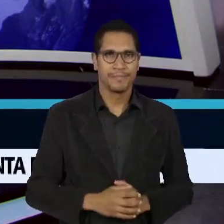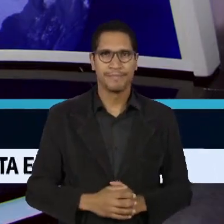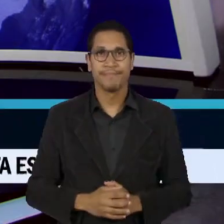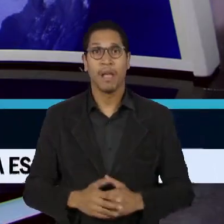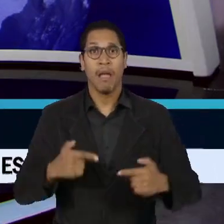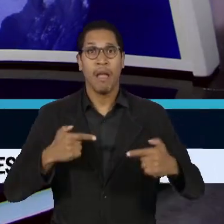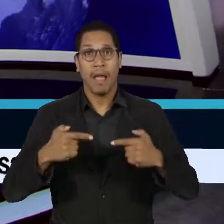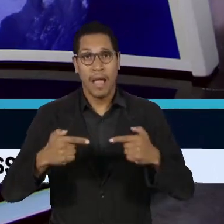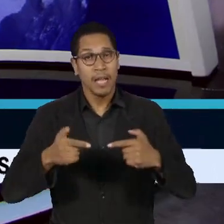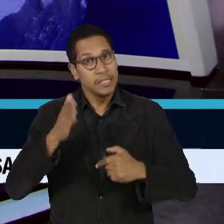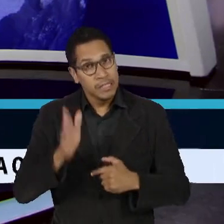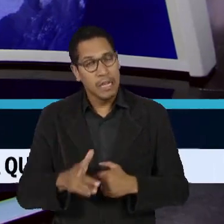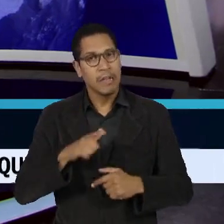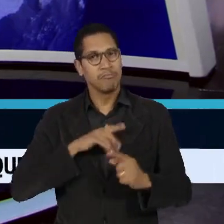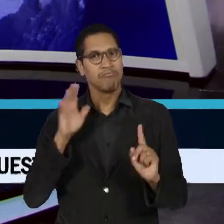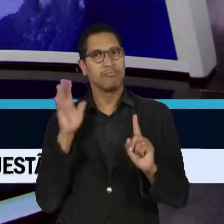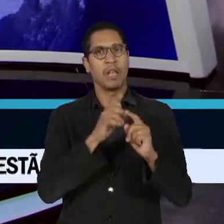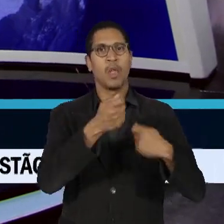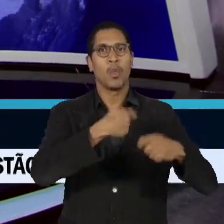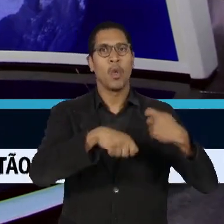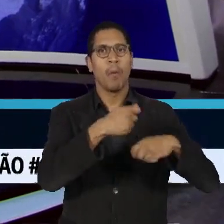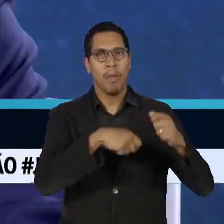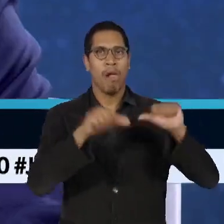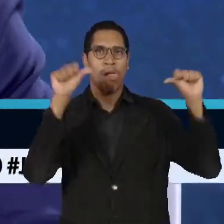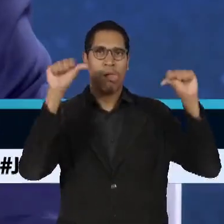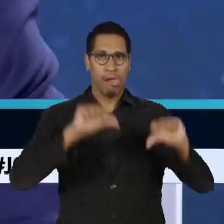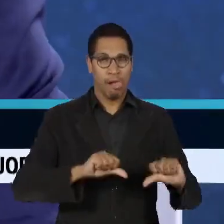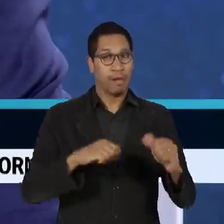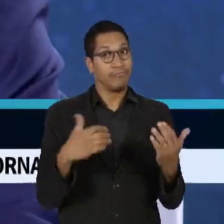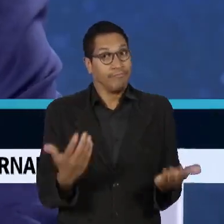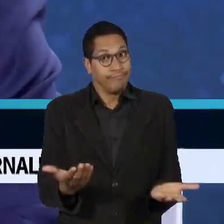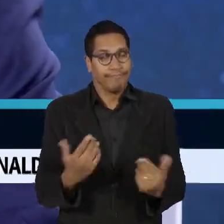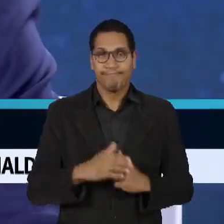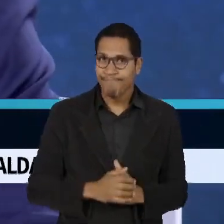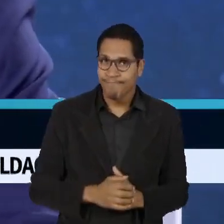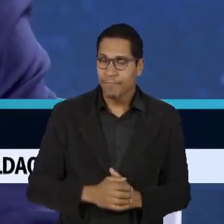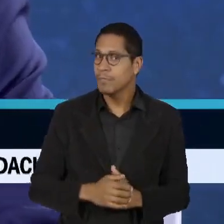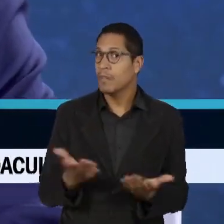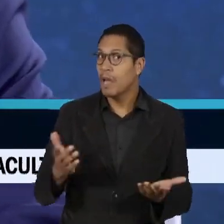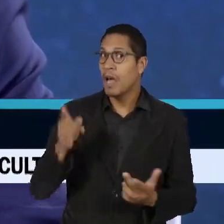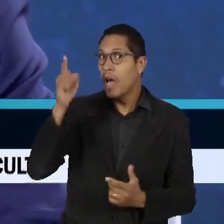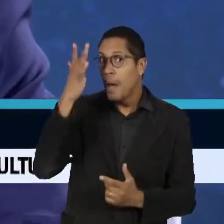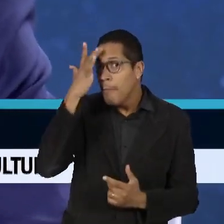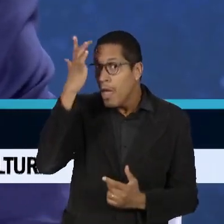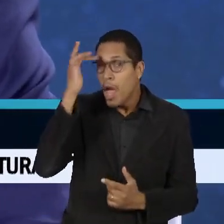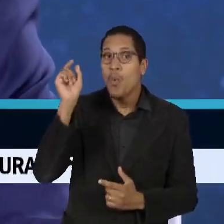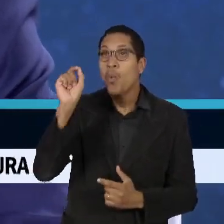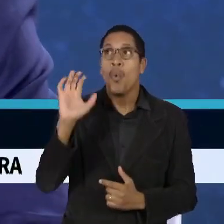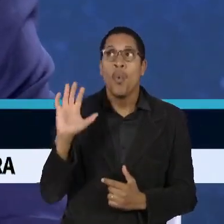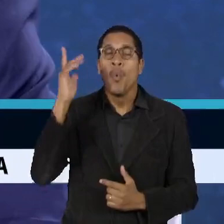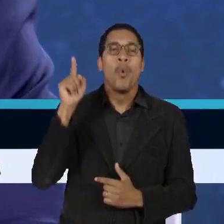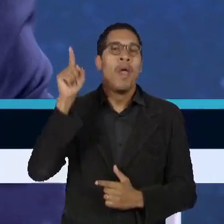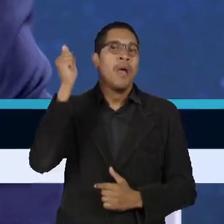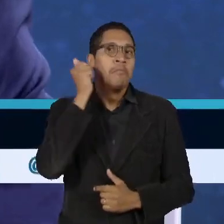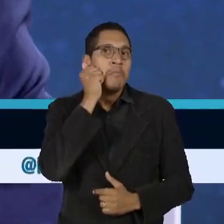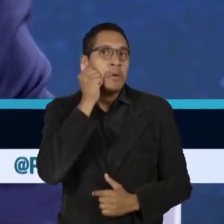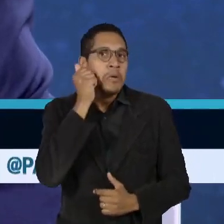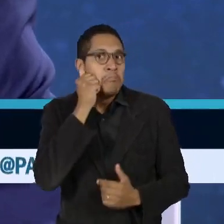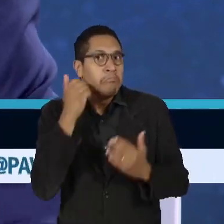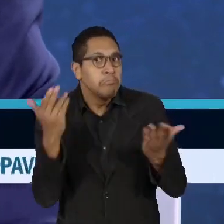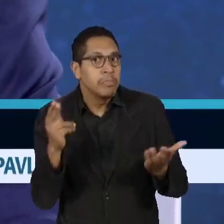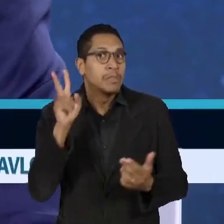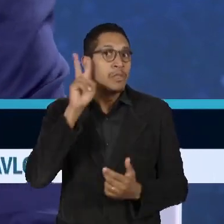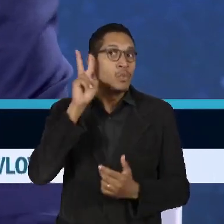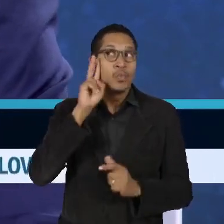na economia a gente não sabe o que vai acontecer amanhã já é madrugada em Moscou e na segunda-feira é possível que os